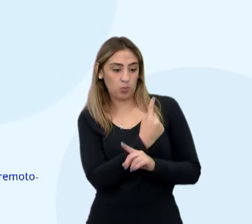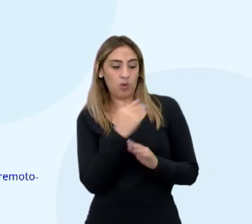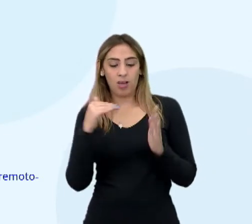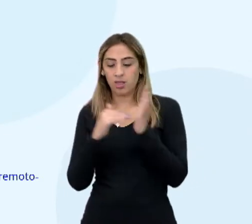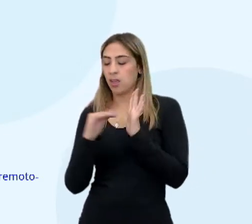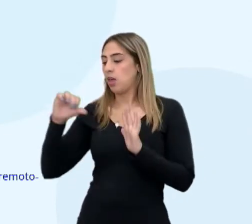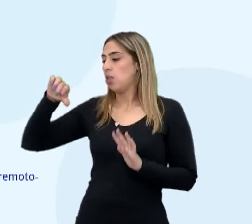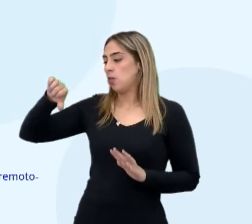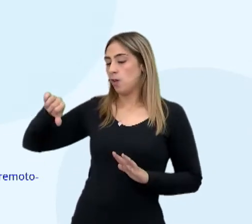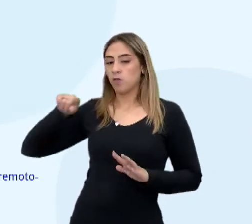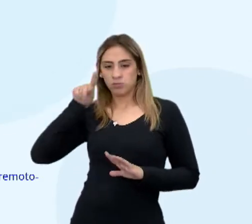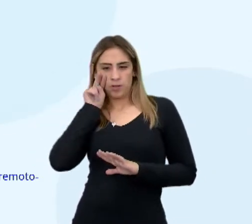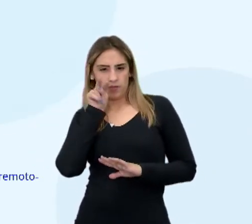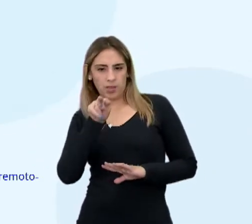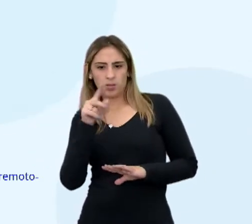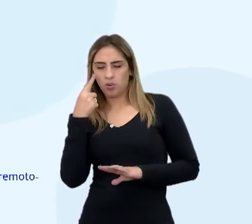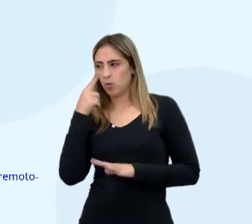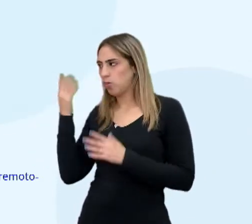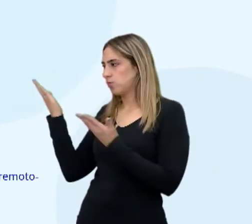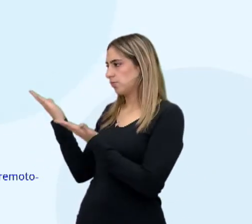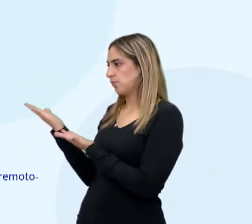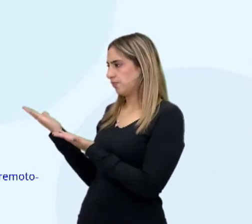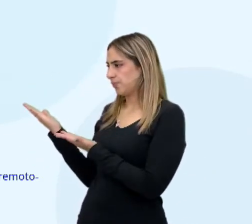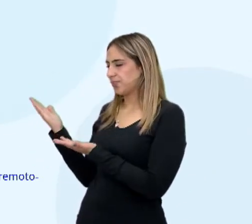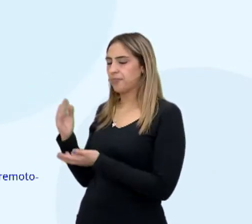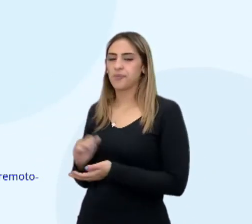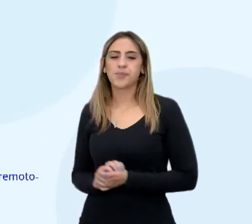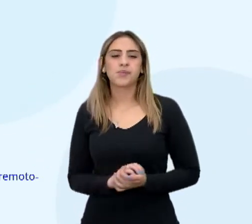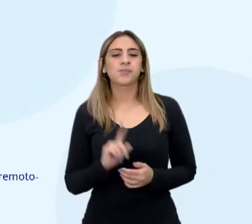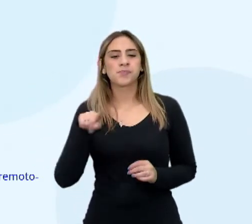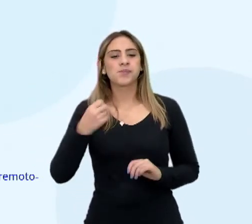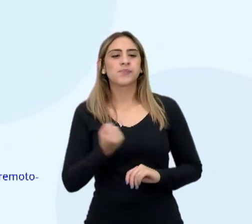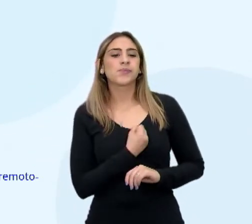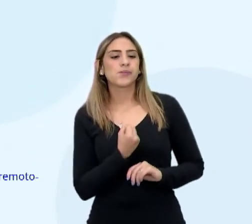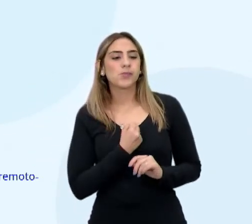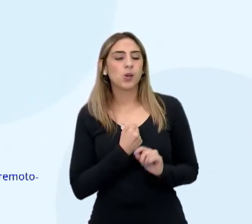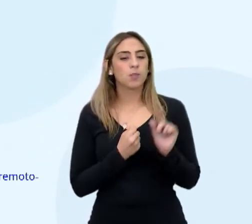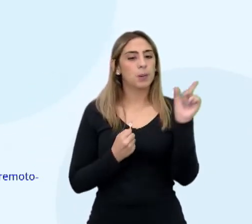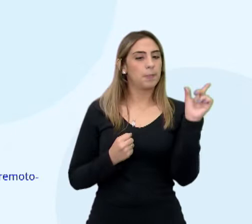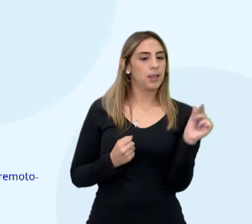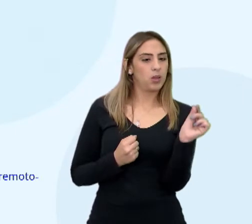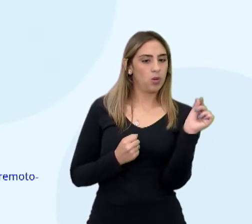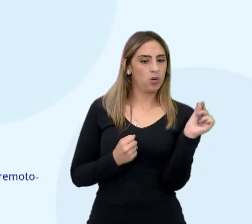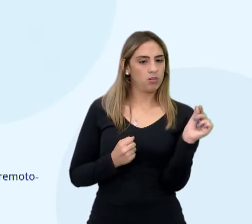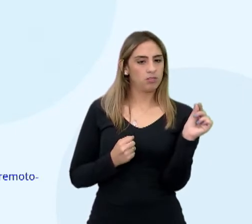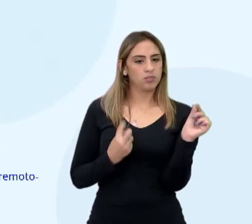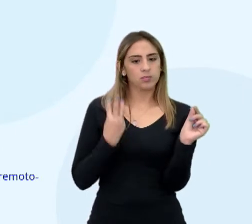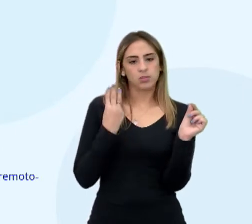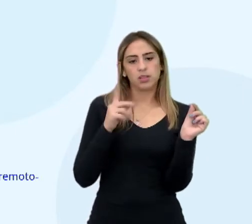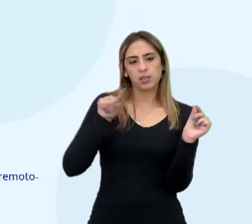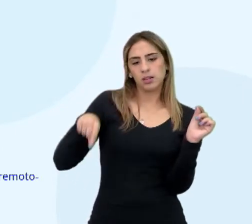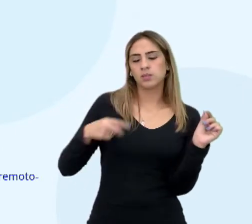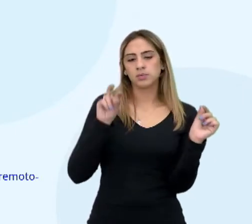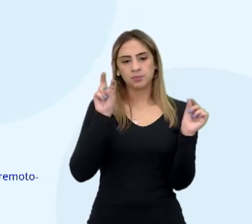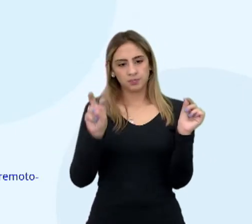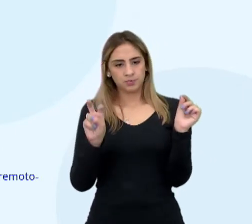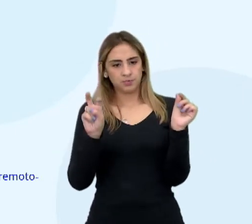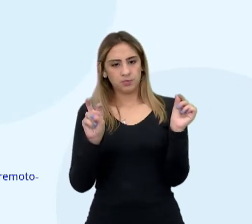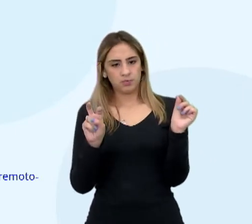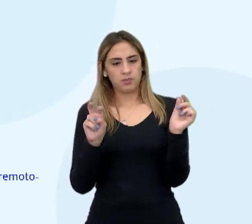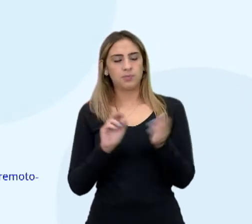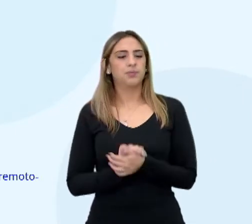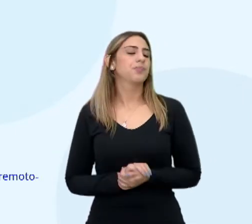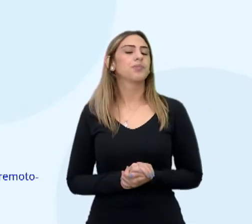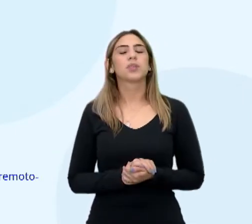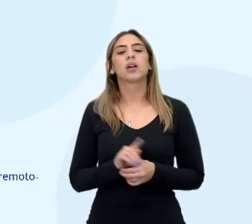estão observando aí na imagem, né? O número 1 é menor, né, que significa aí menor que 3,5, geralmente